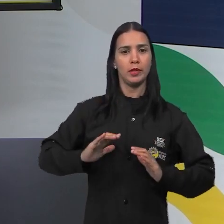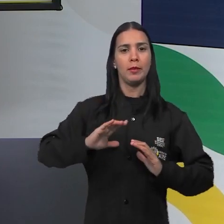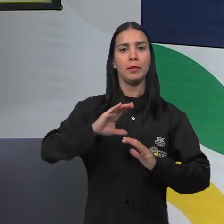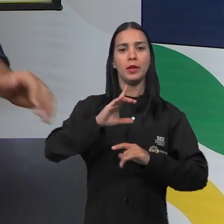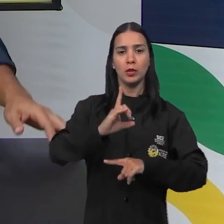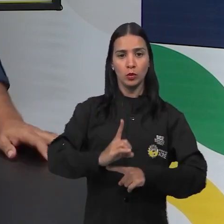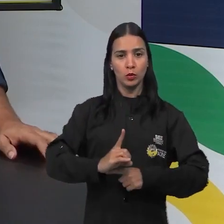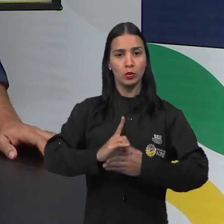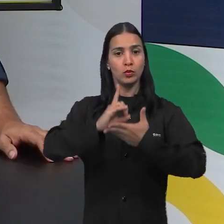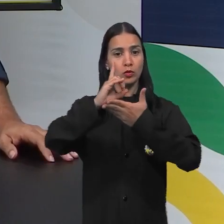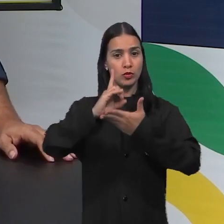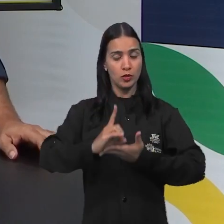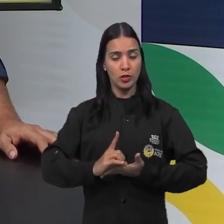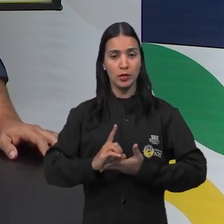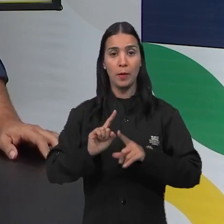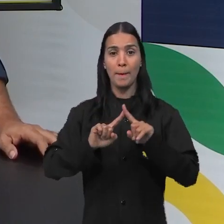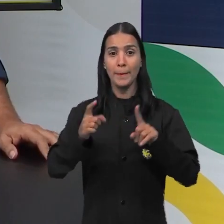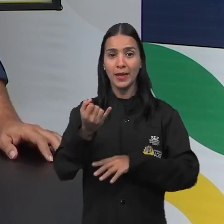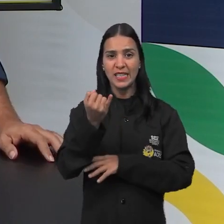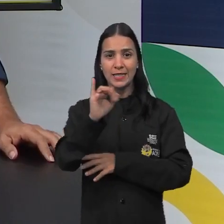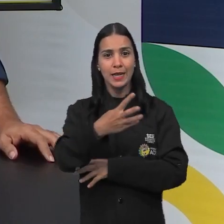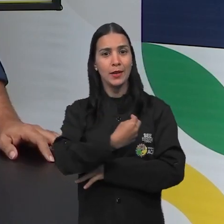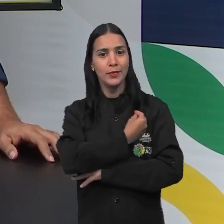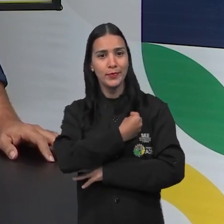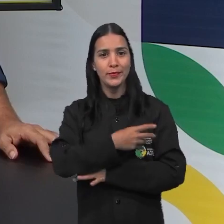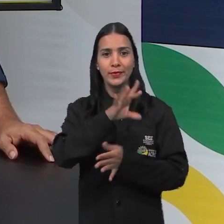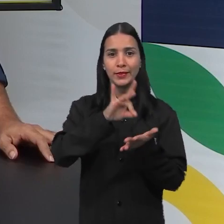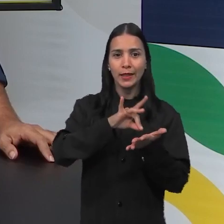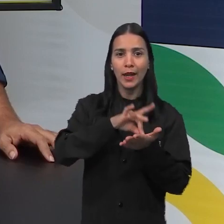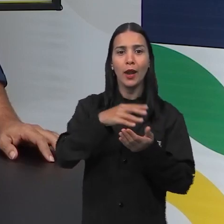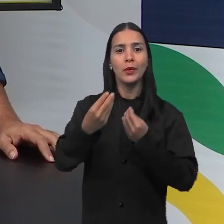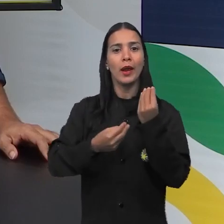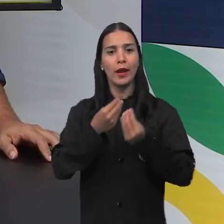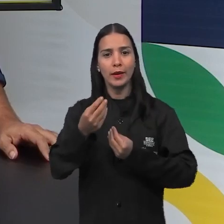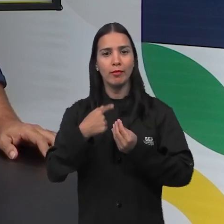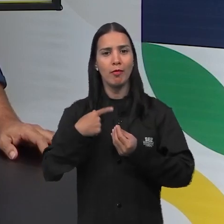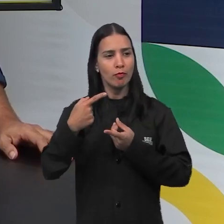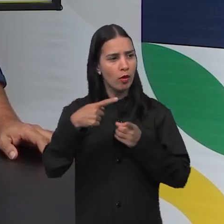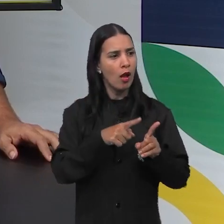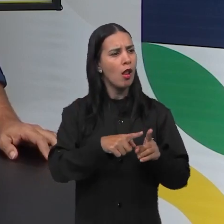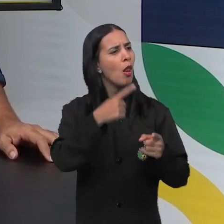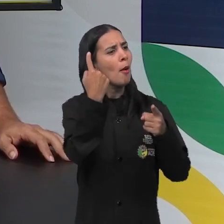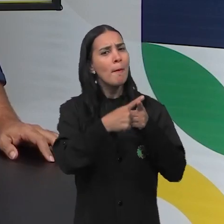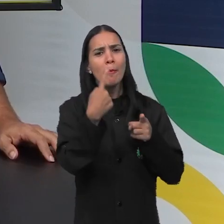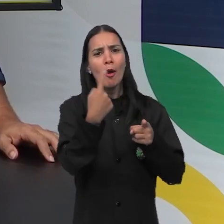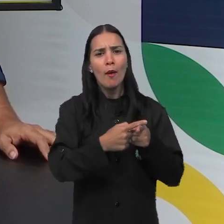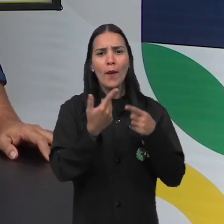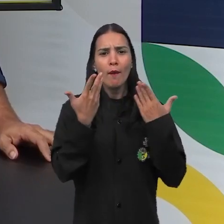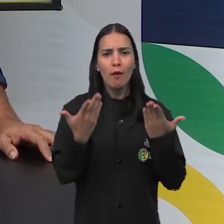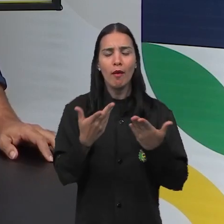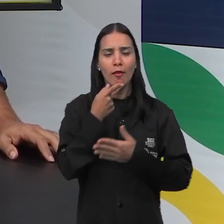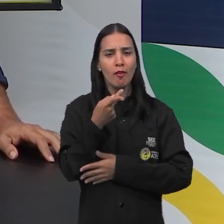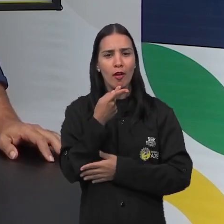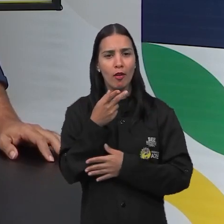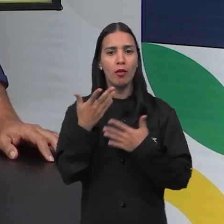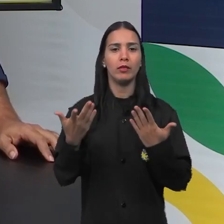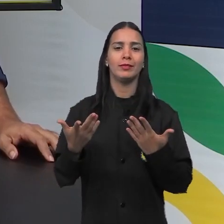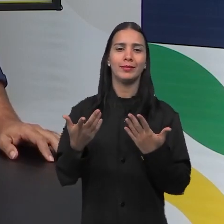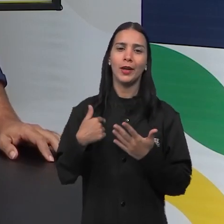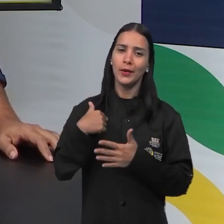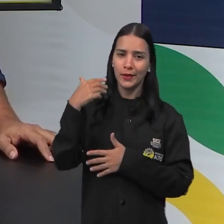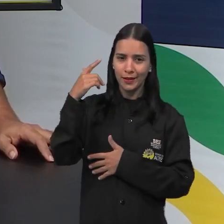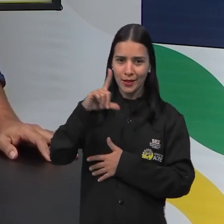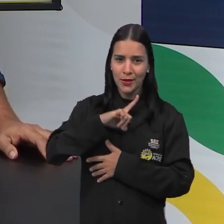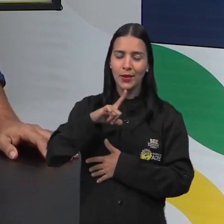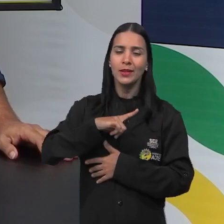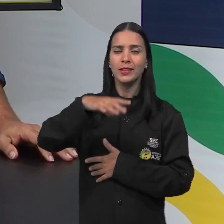fosse na realidade, você ia falar o quê? Meu Deus, que menino, por que tu contou? Porque ele tem algum... Ele assistiu essa aula, eu tenho